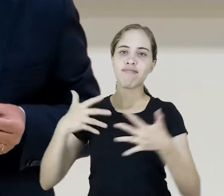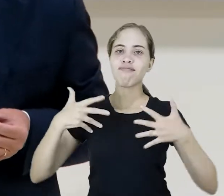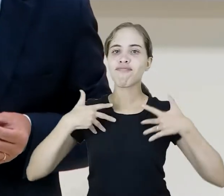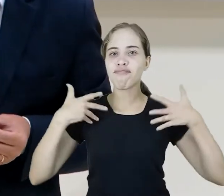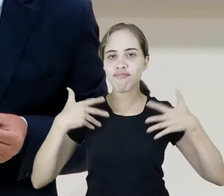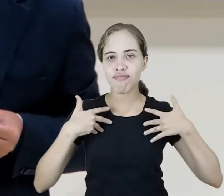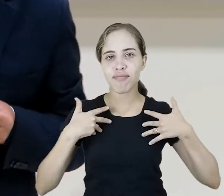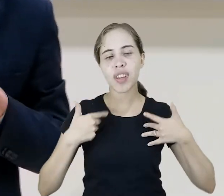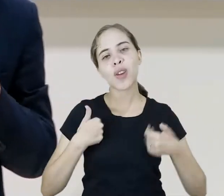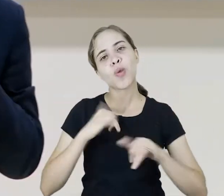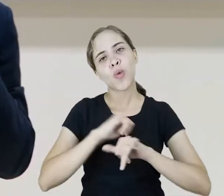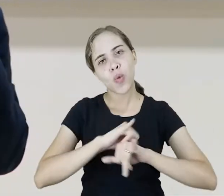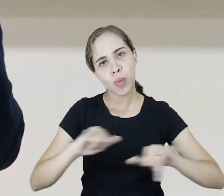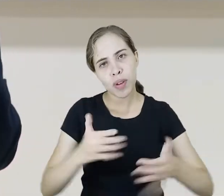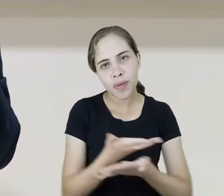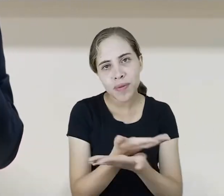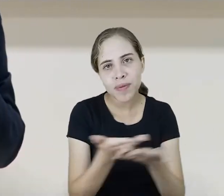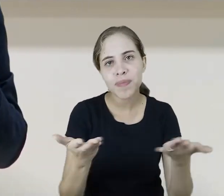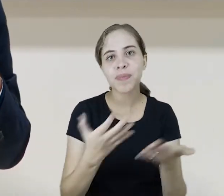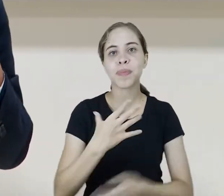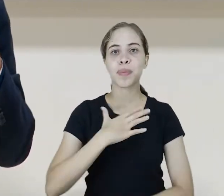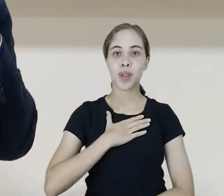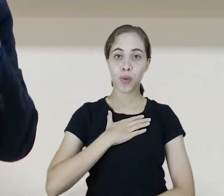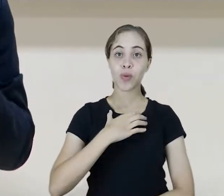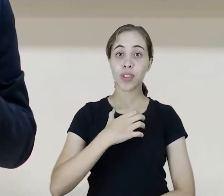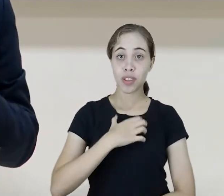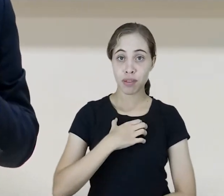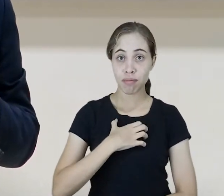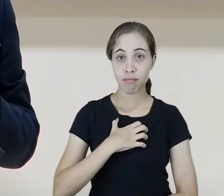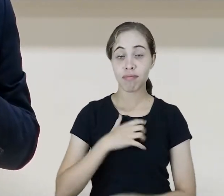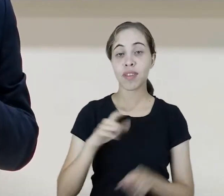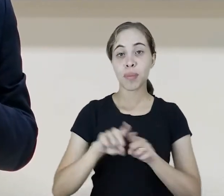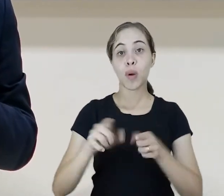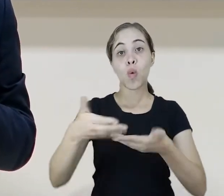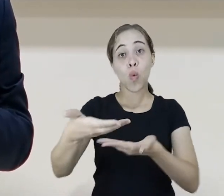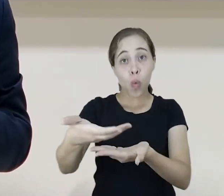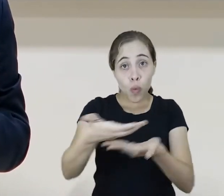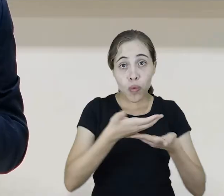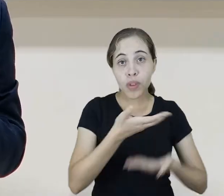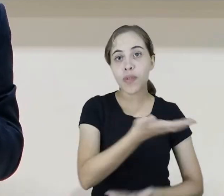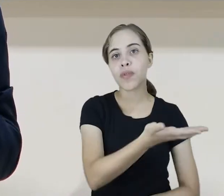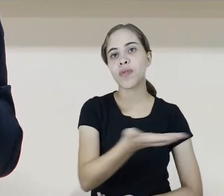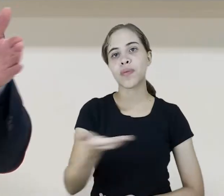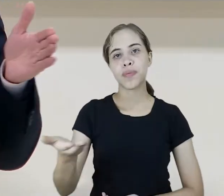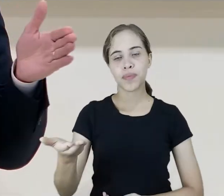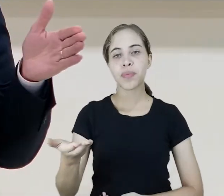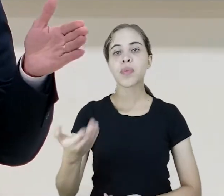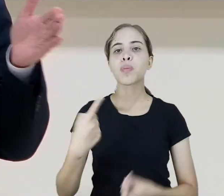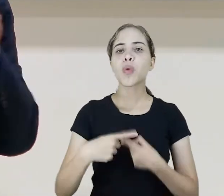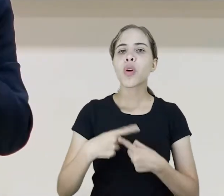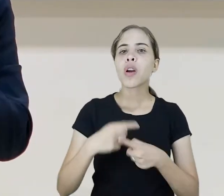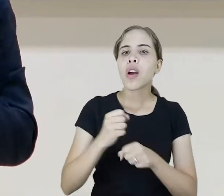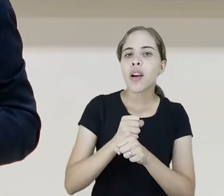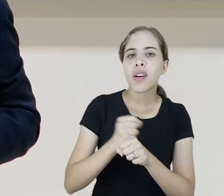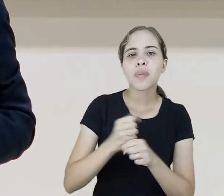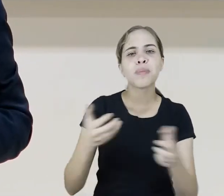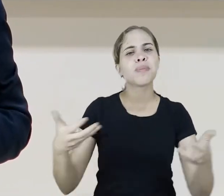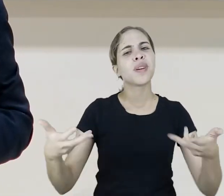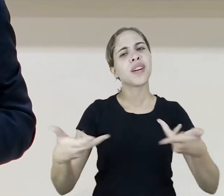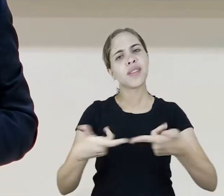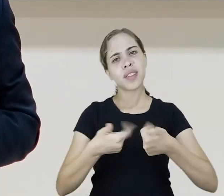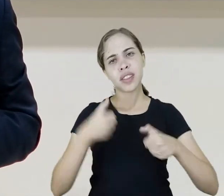Compartilho com vocês esses sentimentos e o meu convite para que possam ter um ano maravilhoso